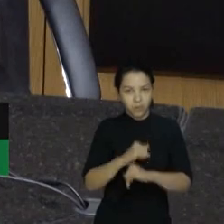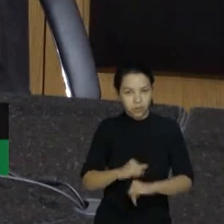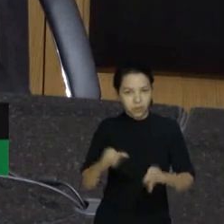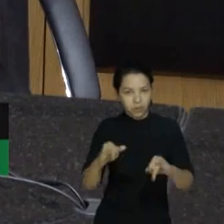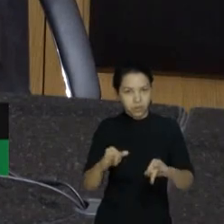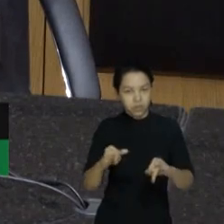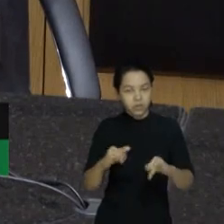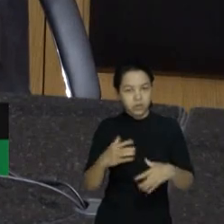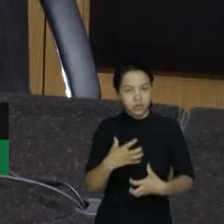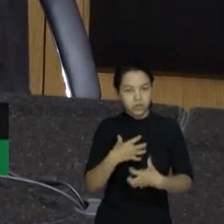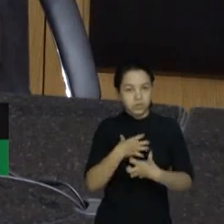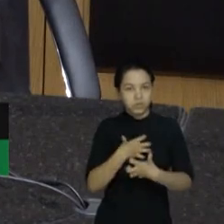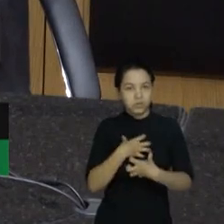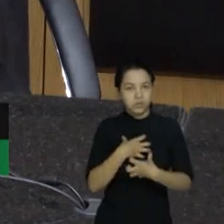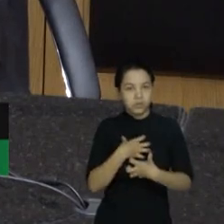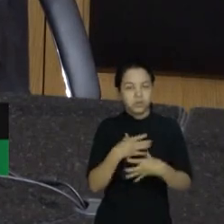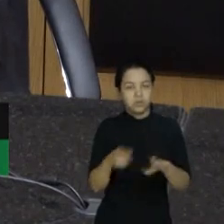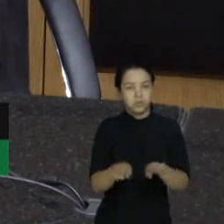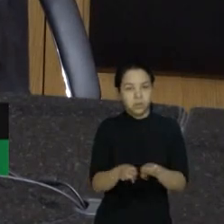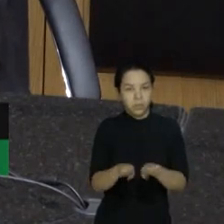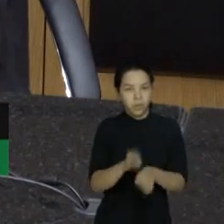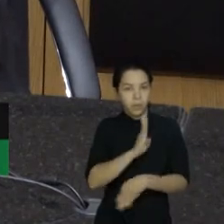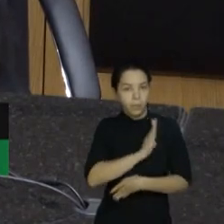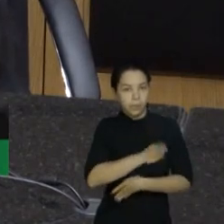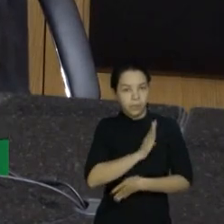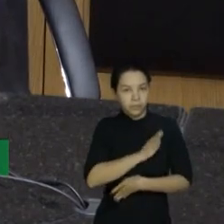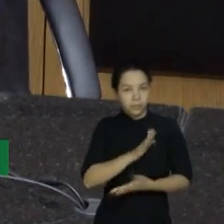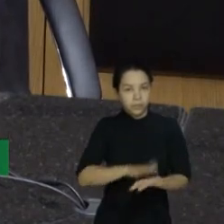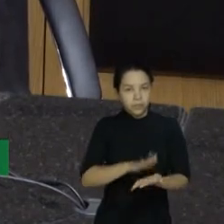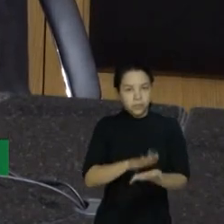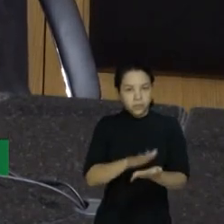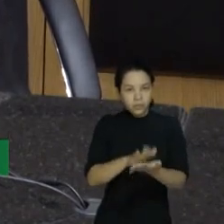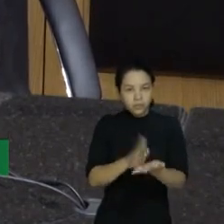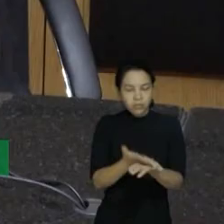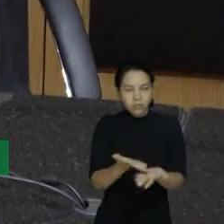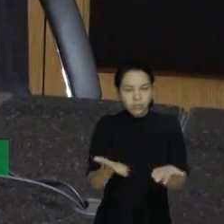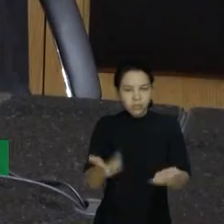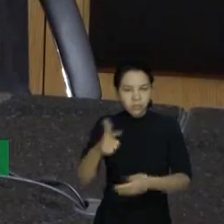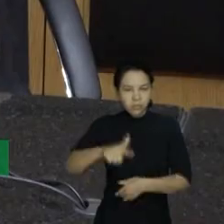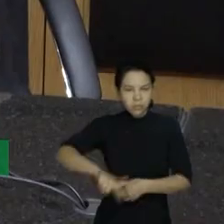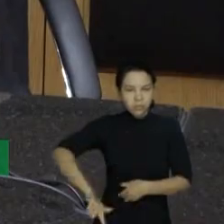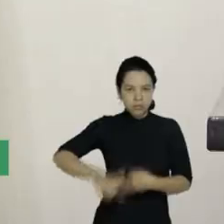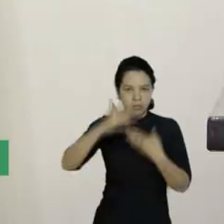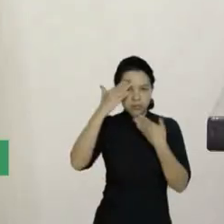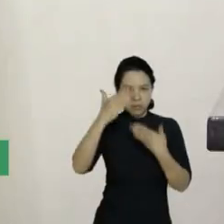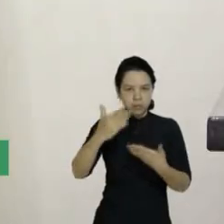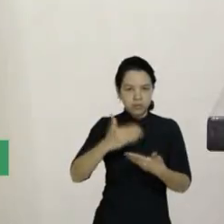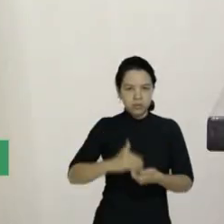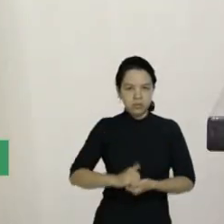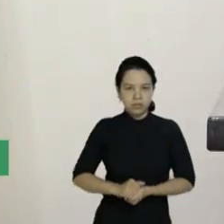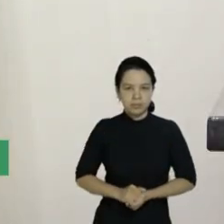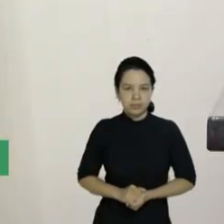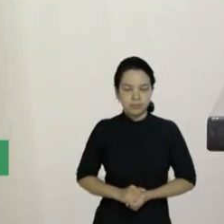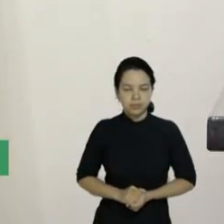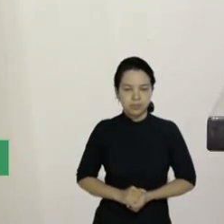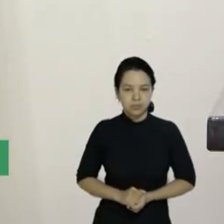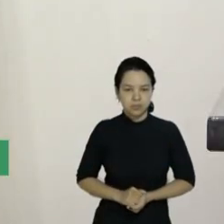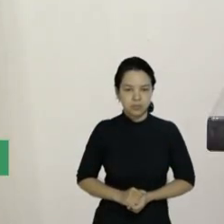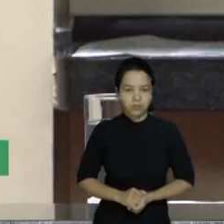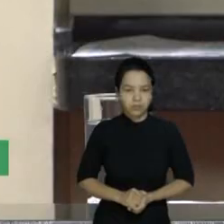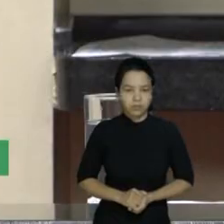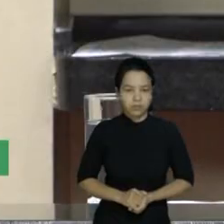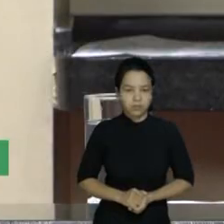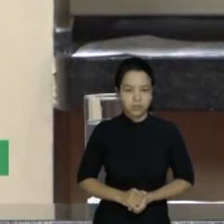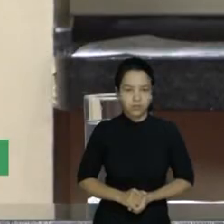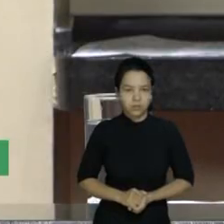singela, mas que é feita de todo o coração. Parabéns a vocês mais uma vez. Muito obrigado. Obrigado, muito obrigado.